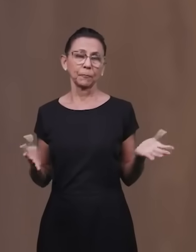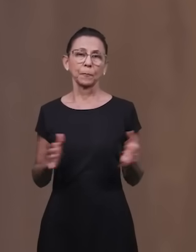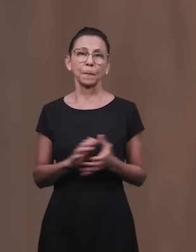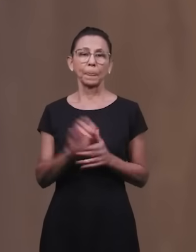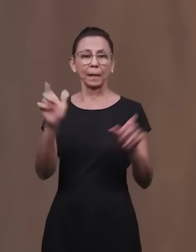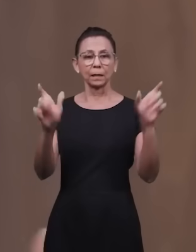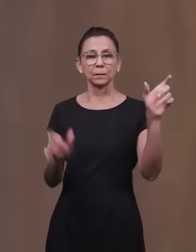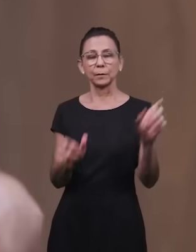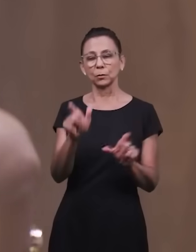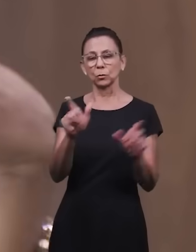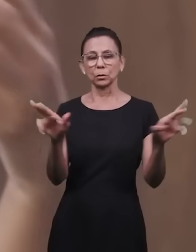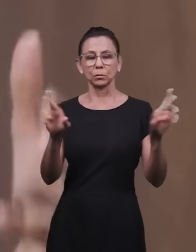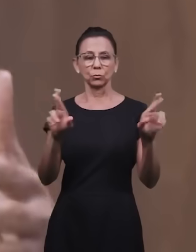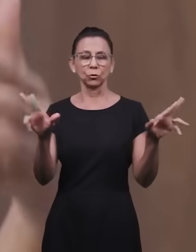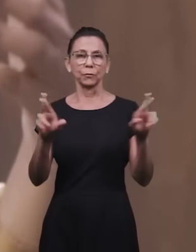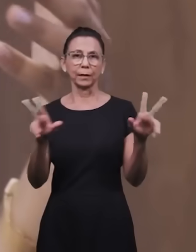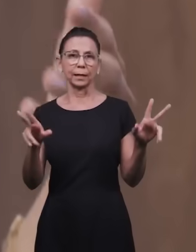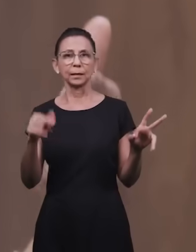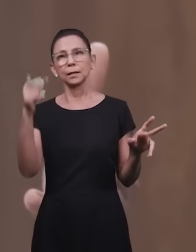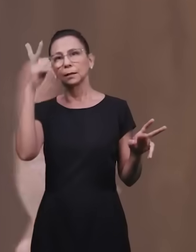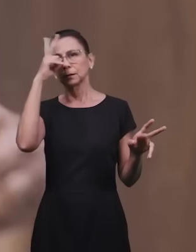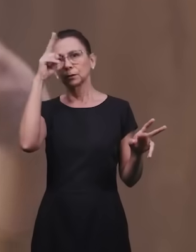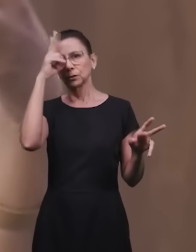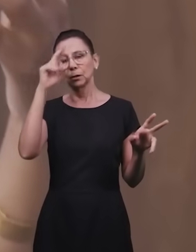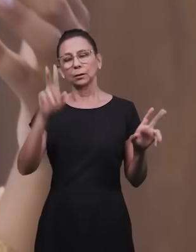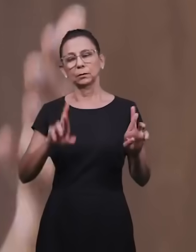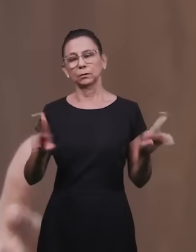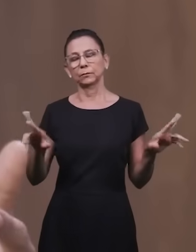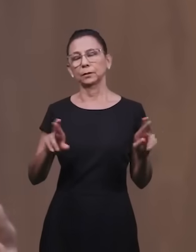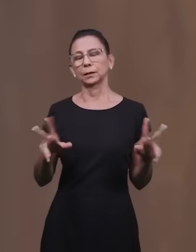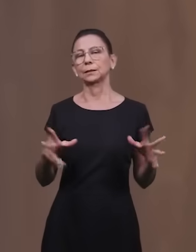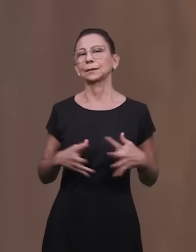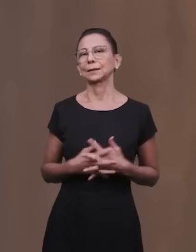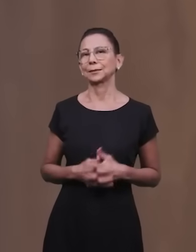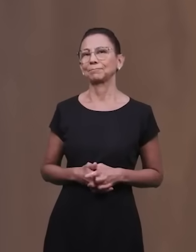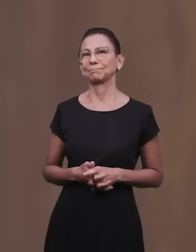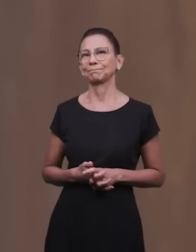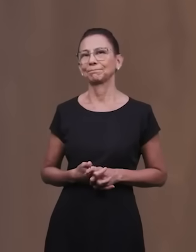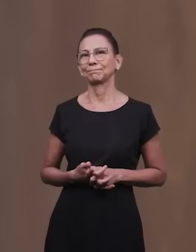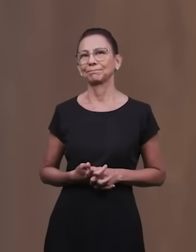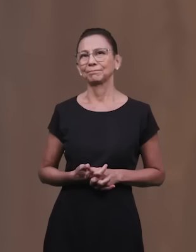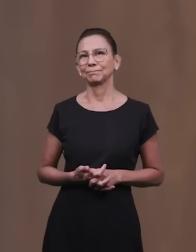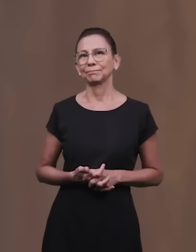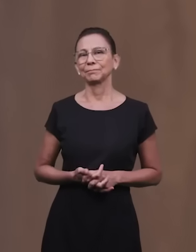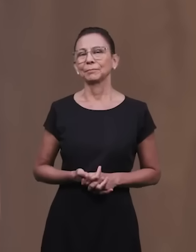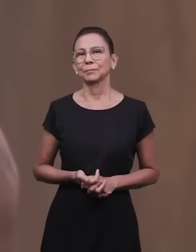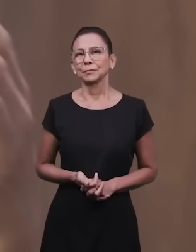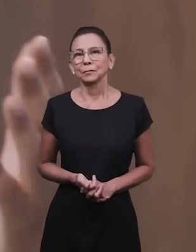referência externo. As pessoas são diferentes e as histórias são diferentes.